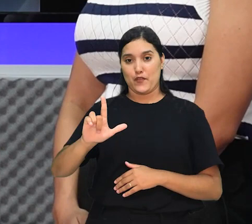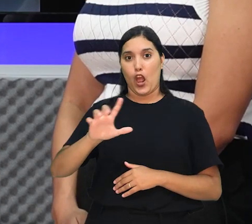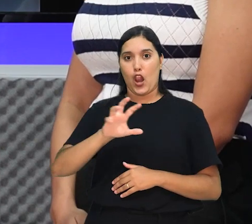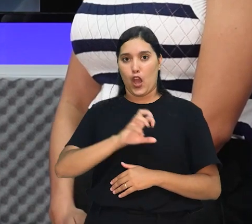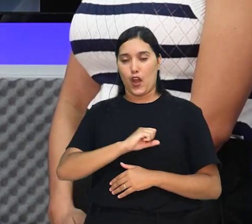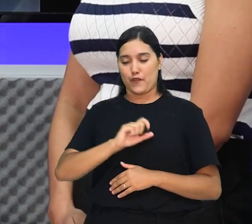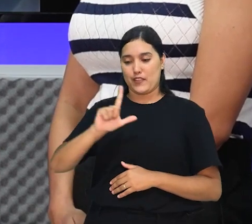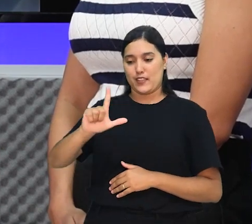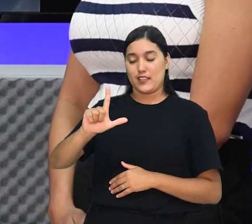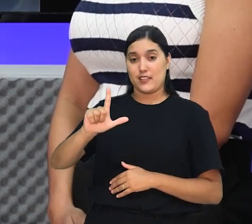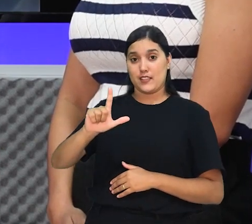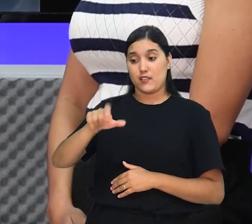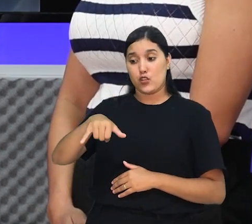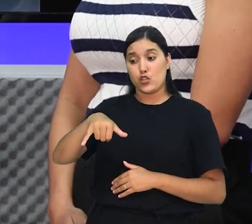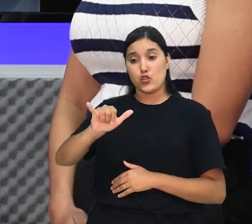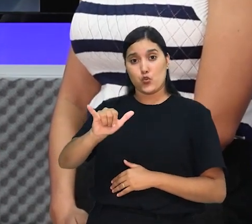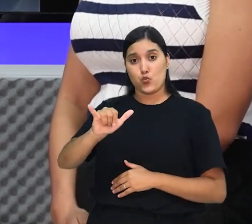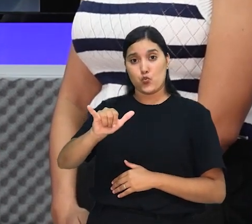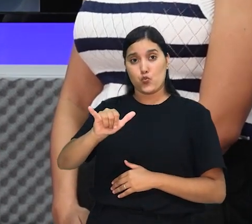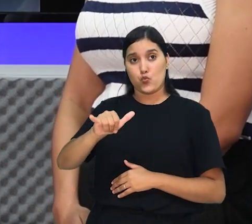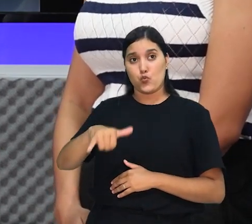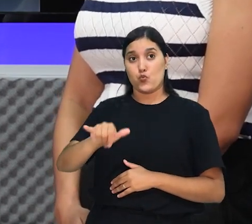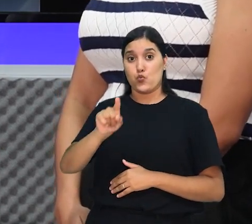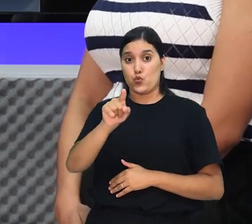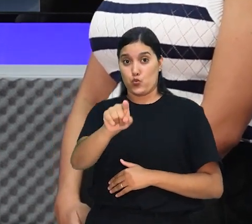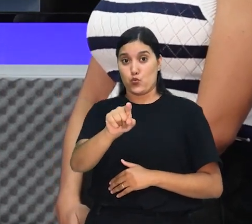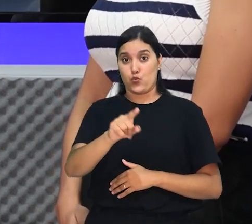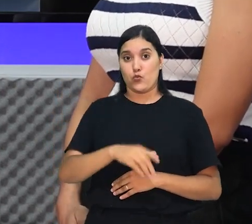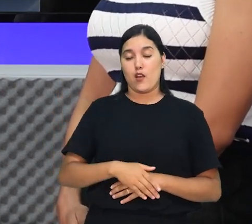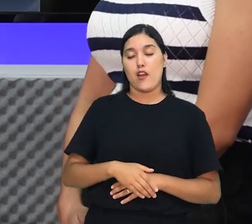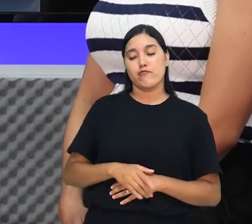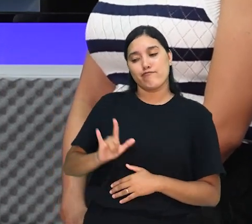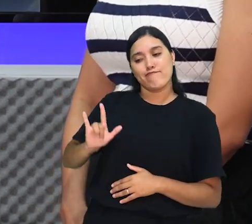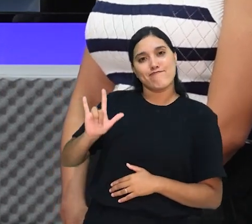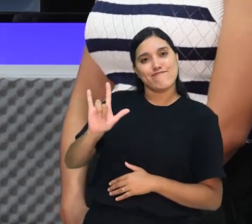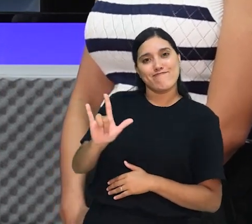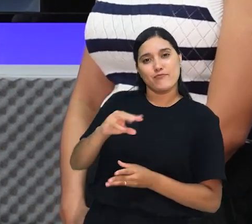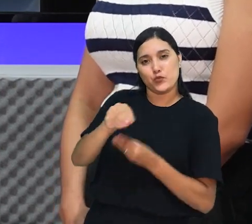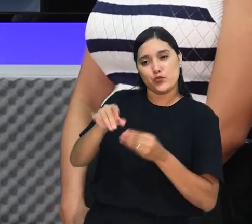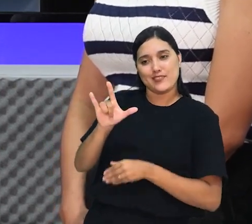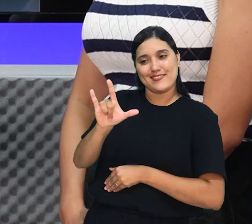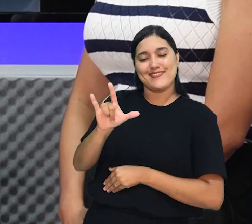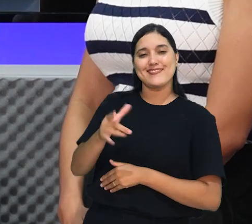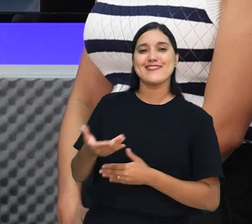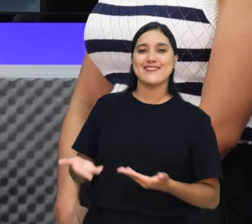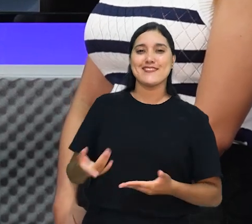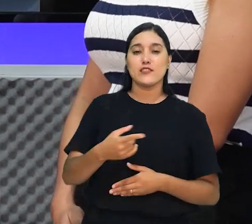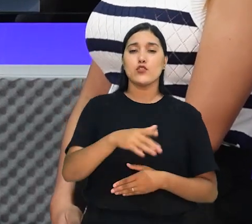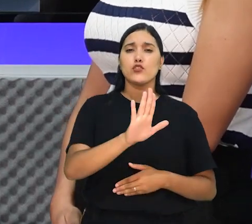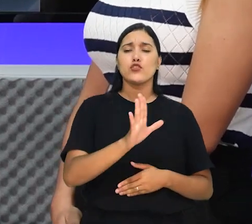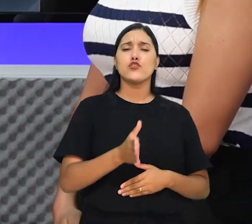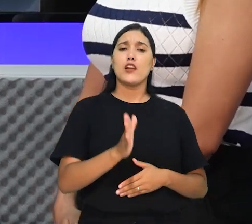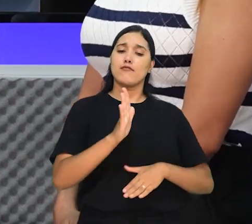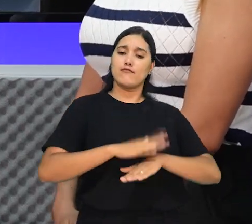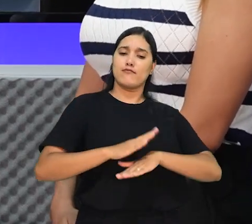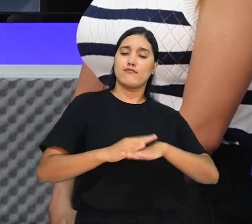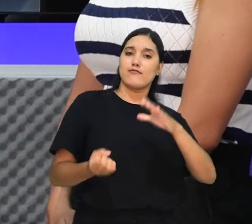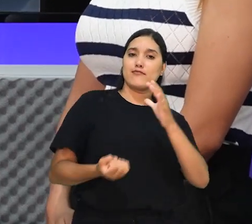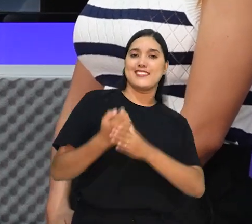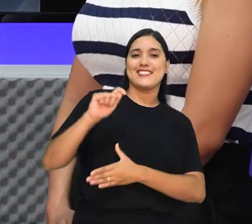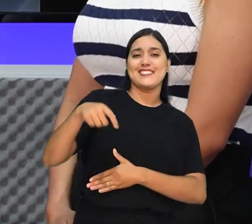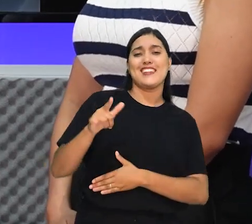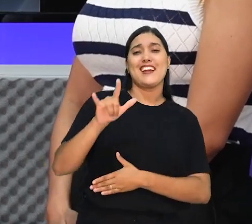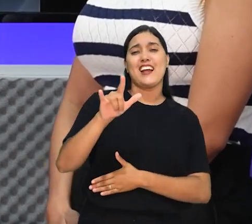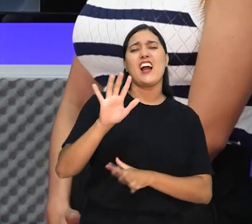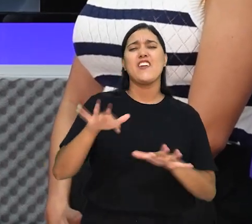love, o L, e aqui U, o Y. I love you. Então eles já fizeram logo esse